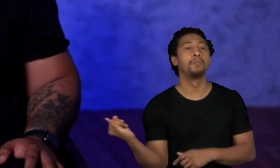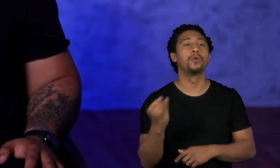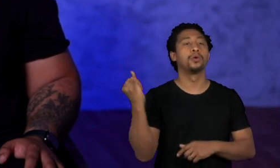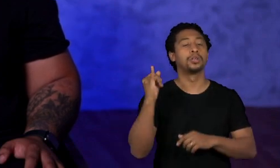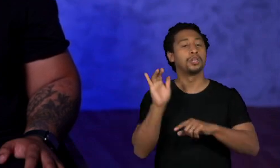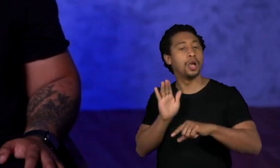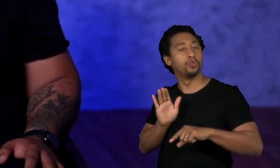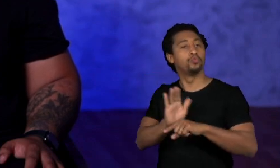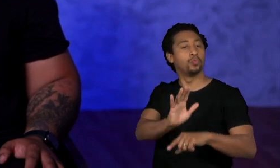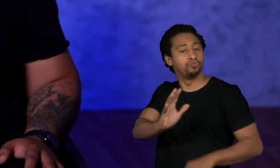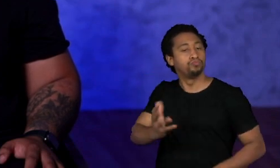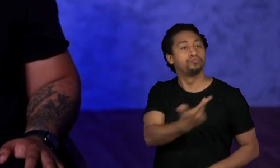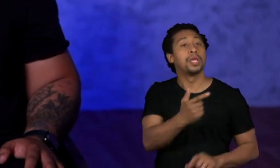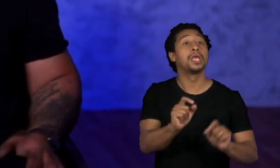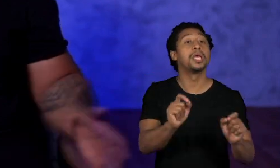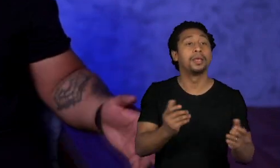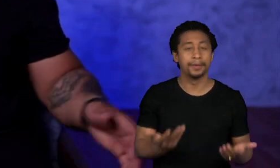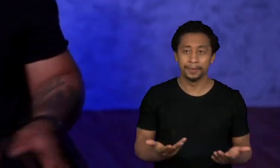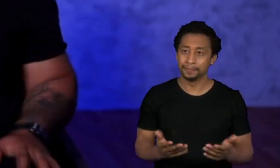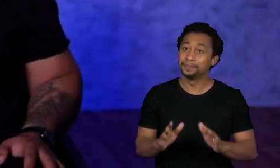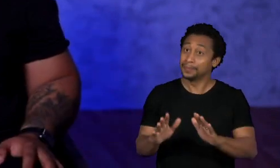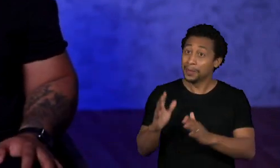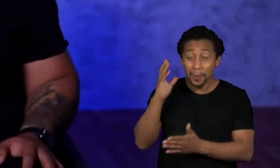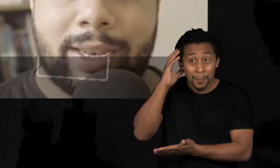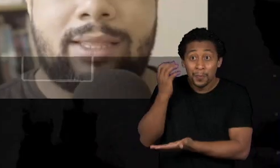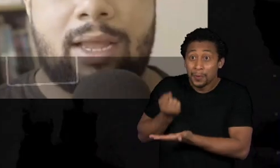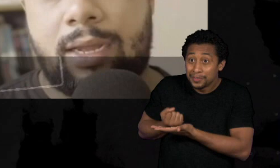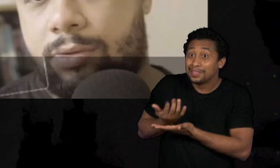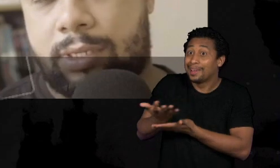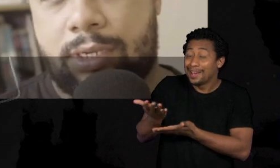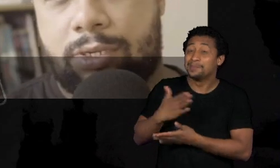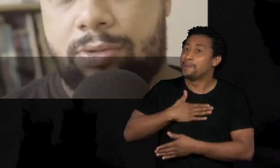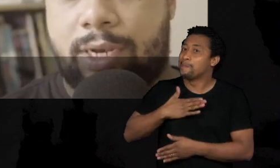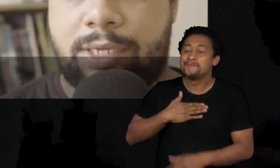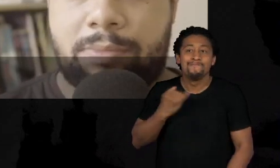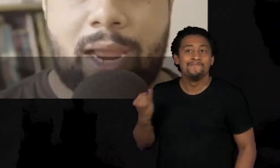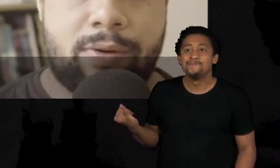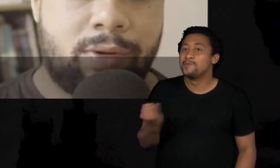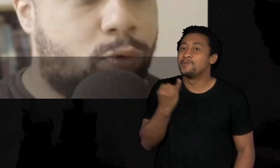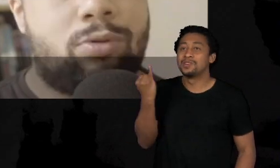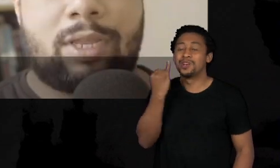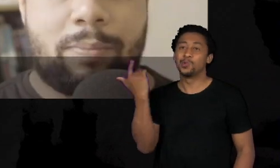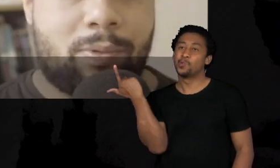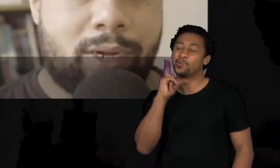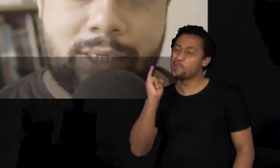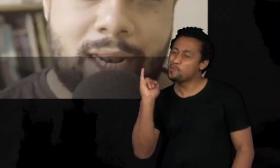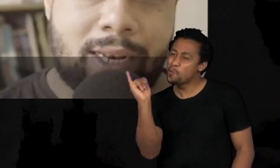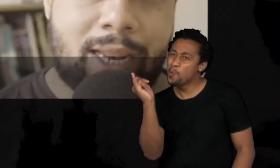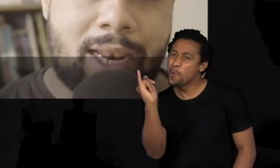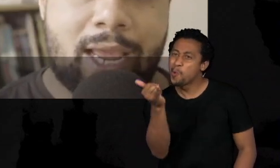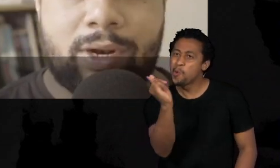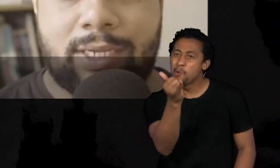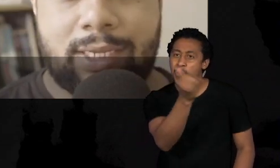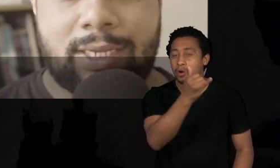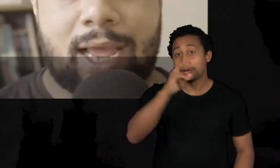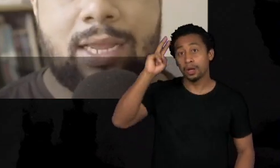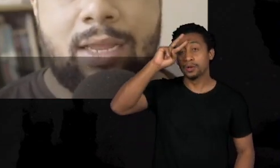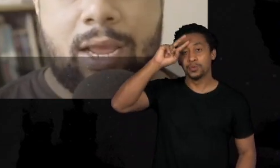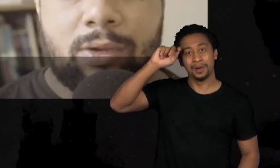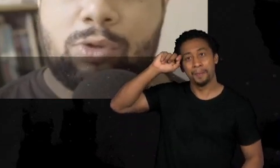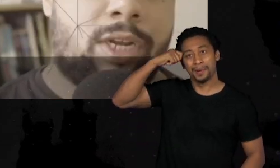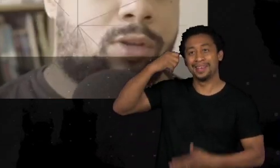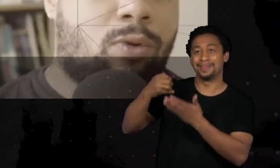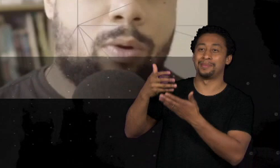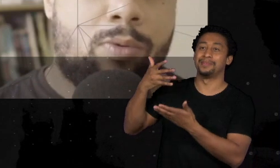eu costumo dizer, me salvou minha vida. A História Preta é um podcast narrativo, documental, né?